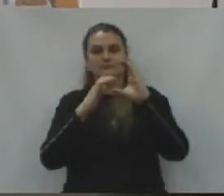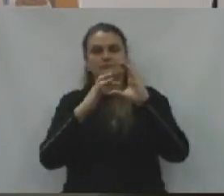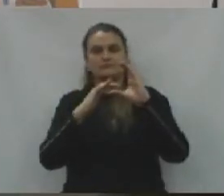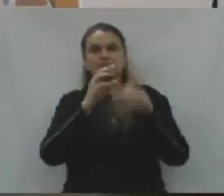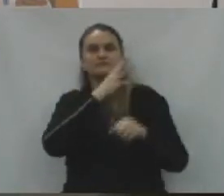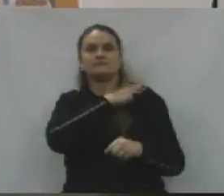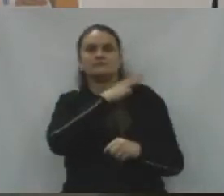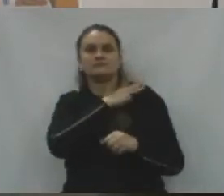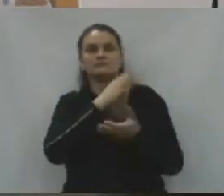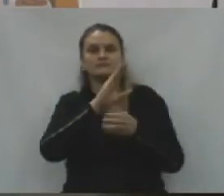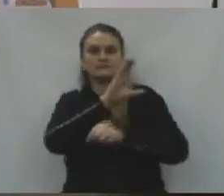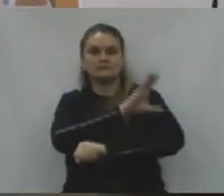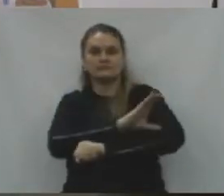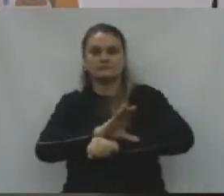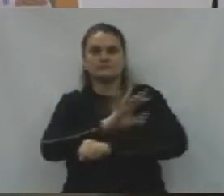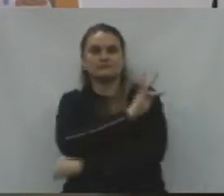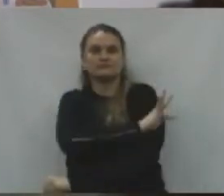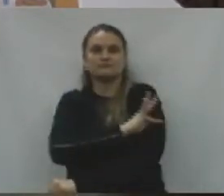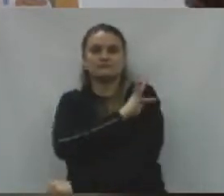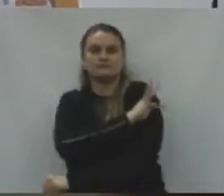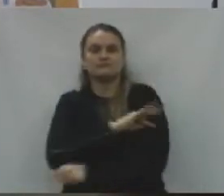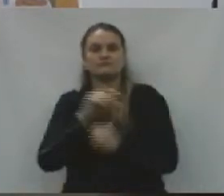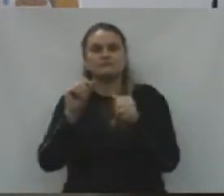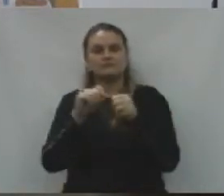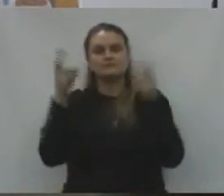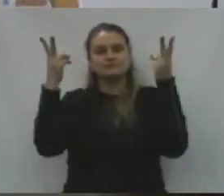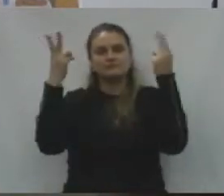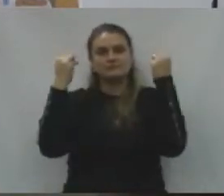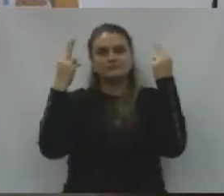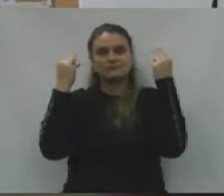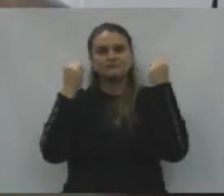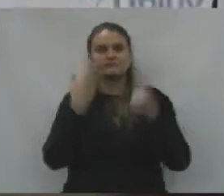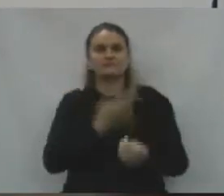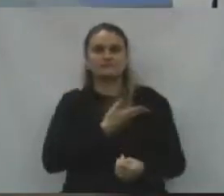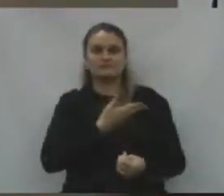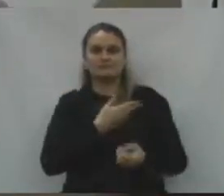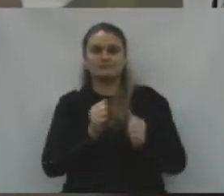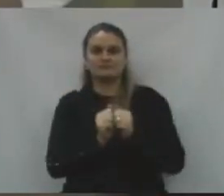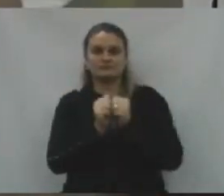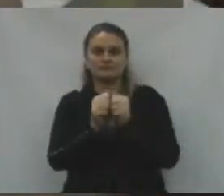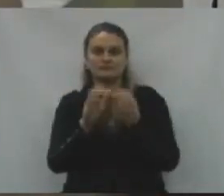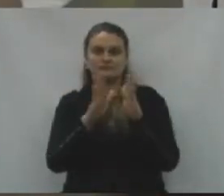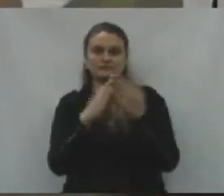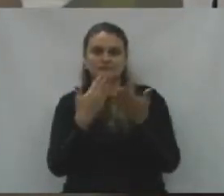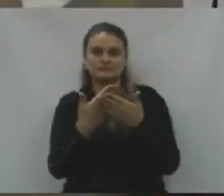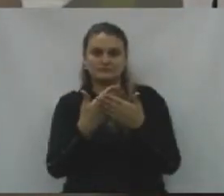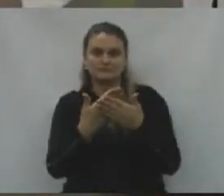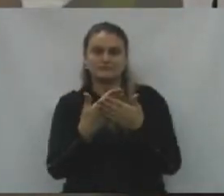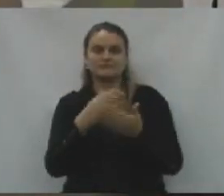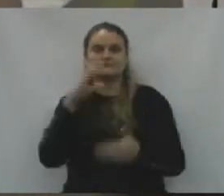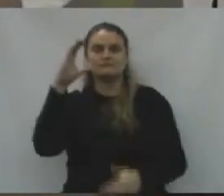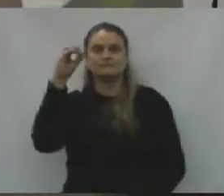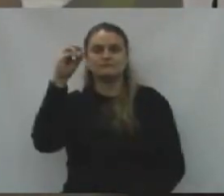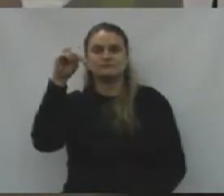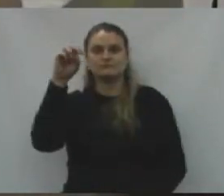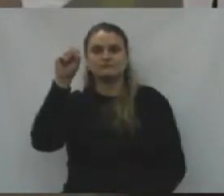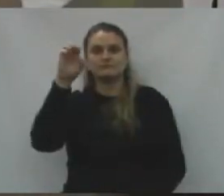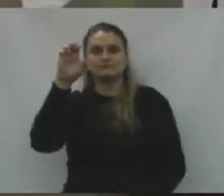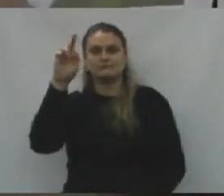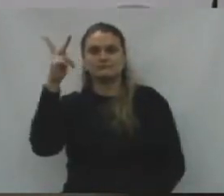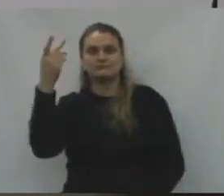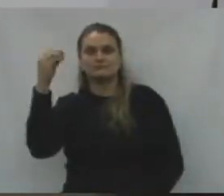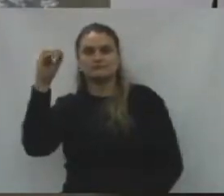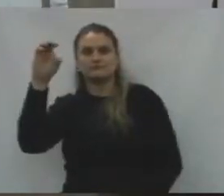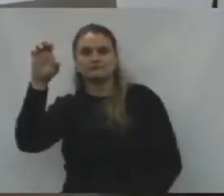ensino médio e técnico, fazendo a Páscoa solidária junto a escolas. Conselho editorial que auxilia